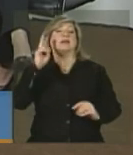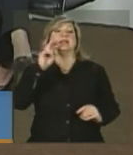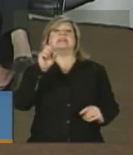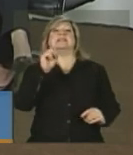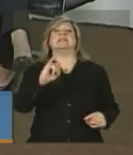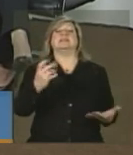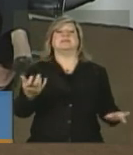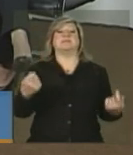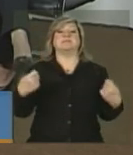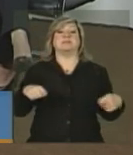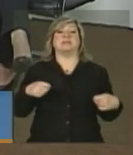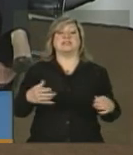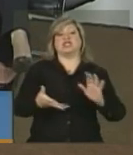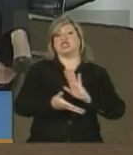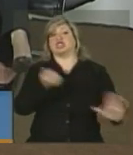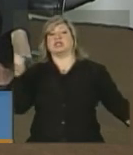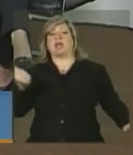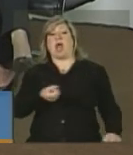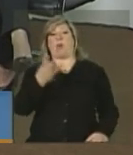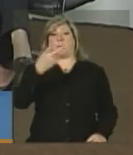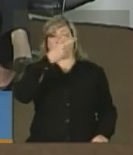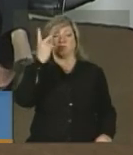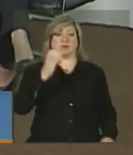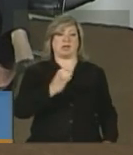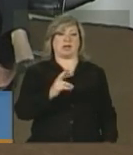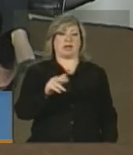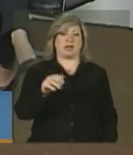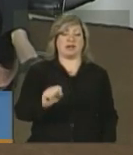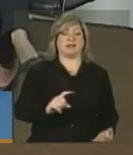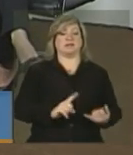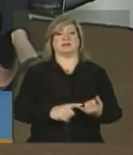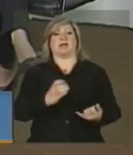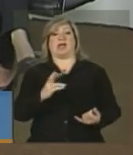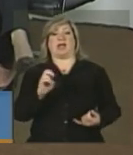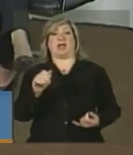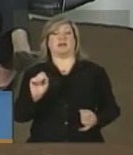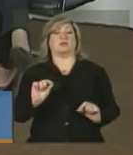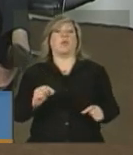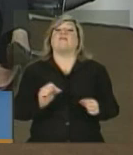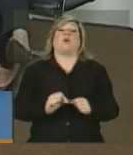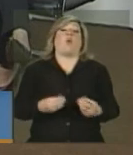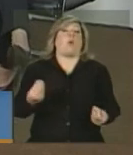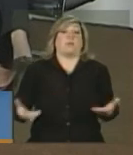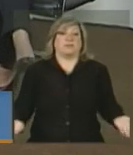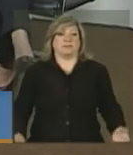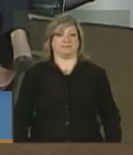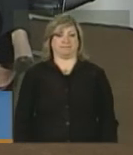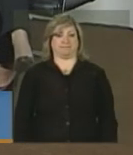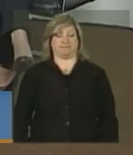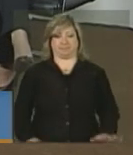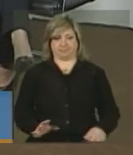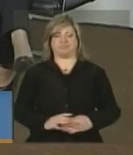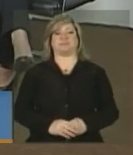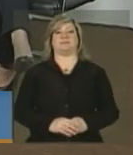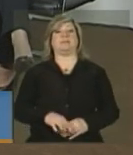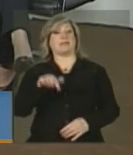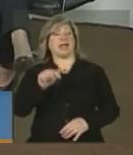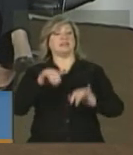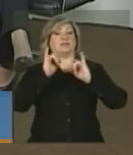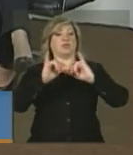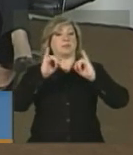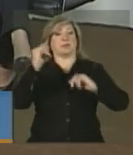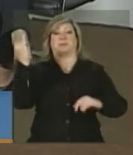excluir uma pessoa, por exemplo, do CRAS, do CREAS, qual que é o procedimento? Tá. Essa informação